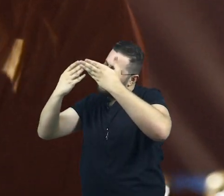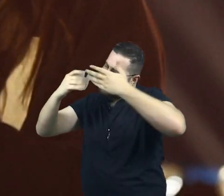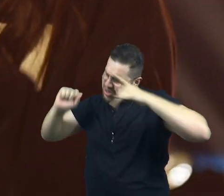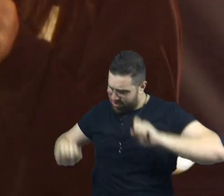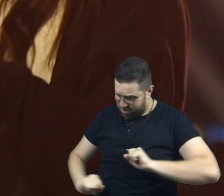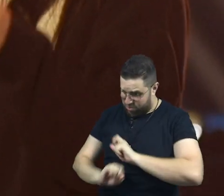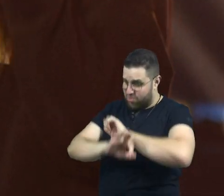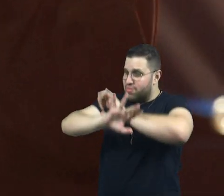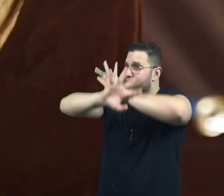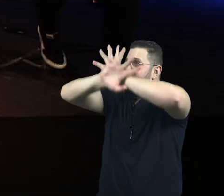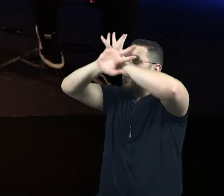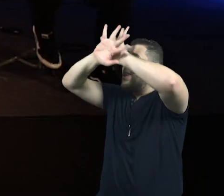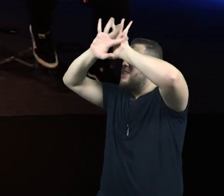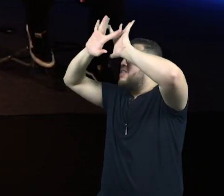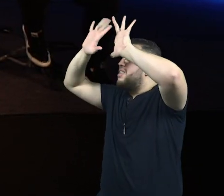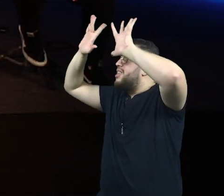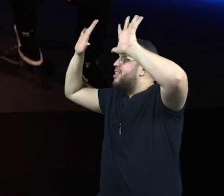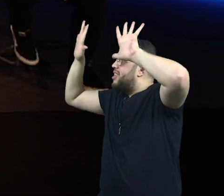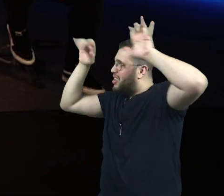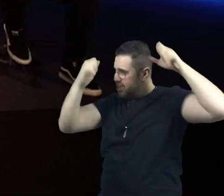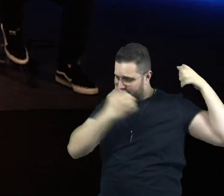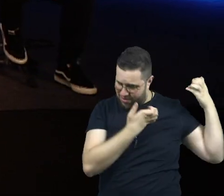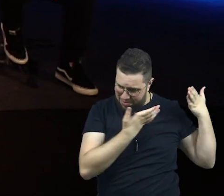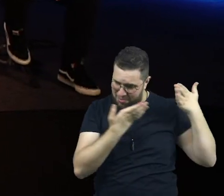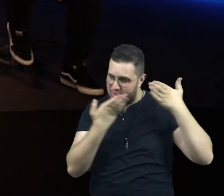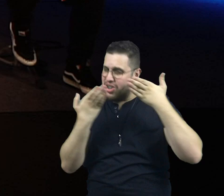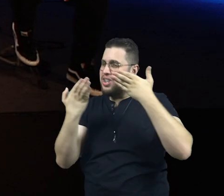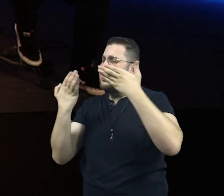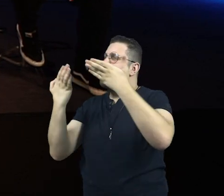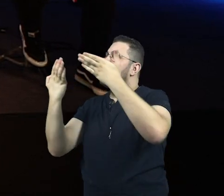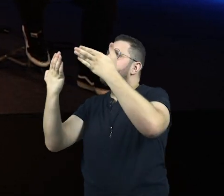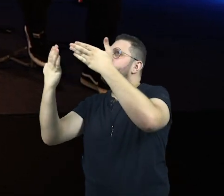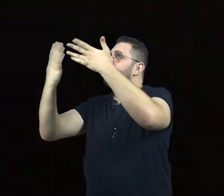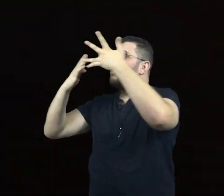te damos glória.